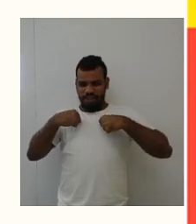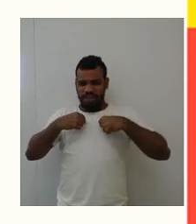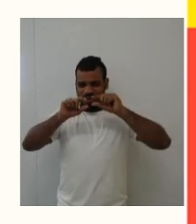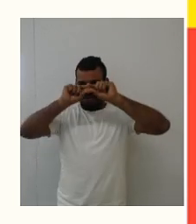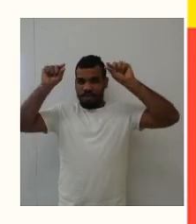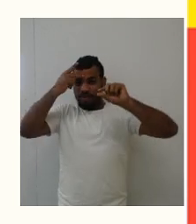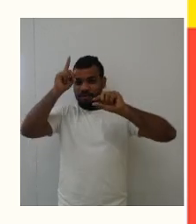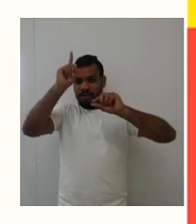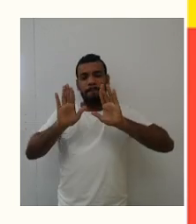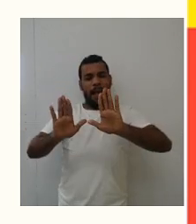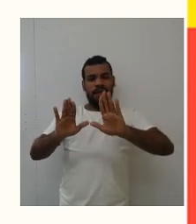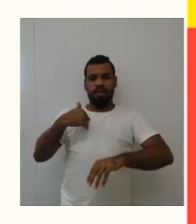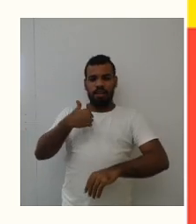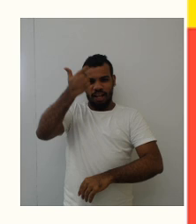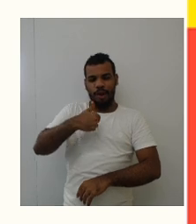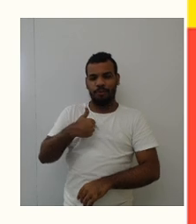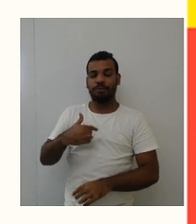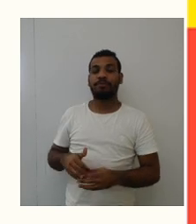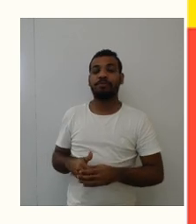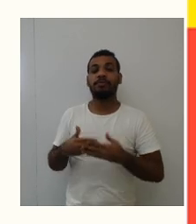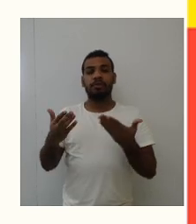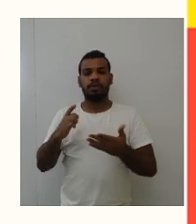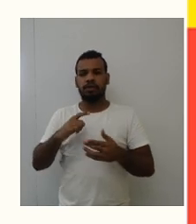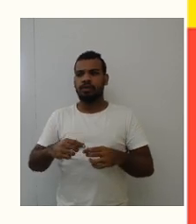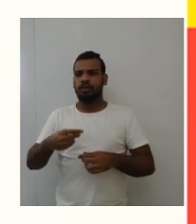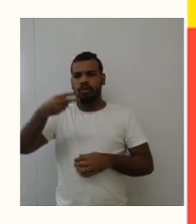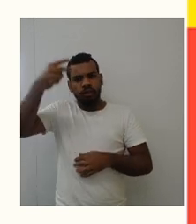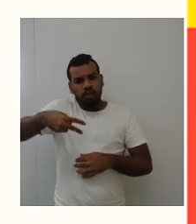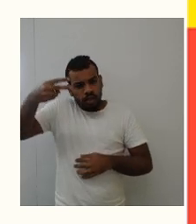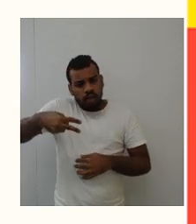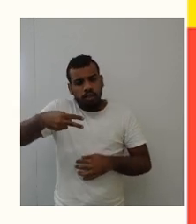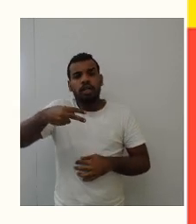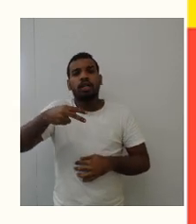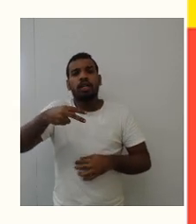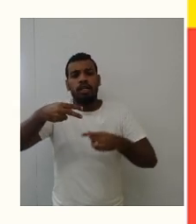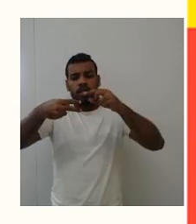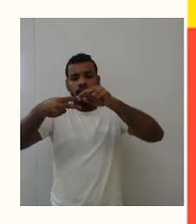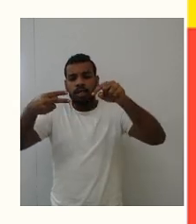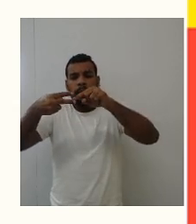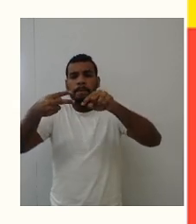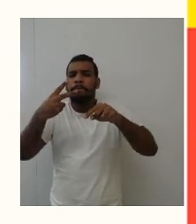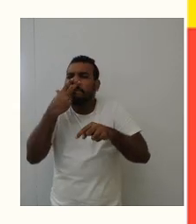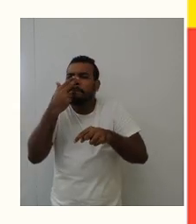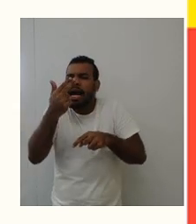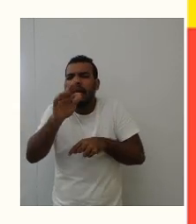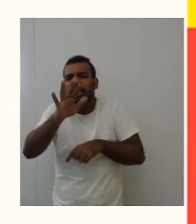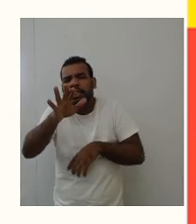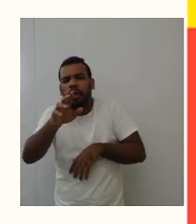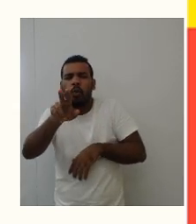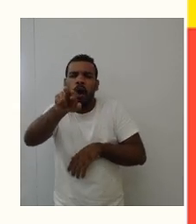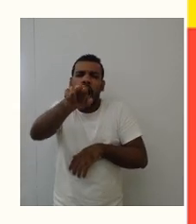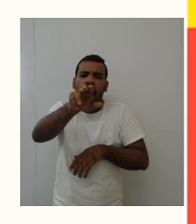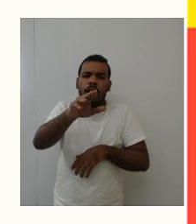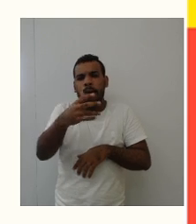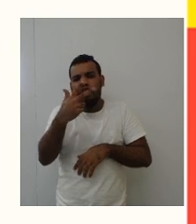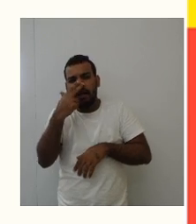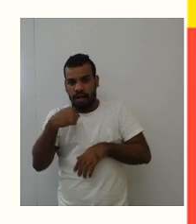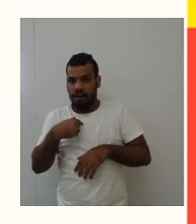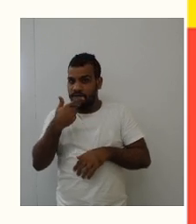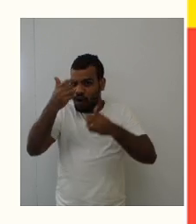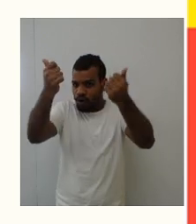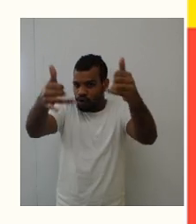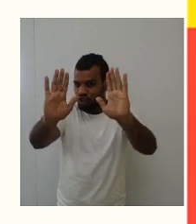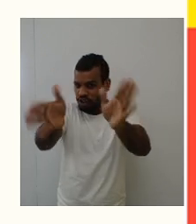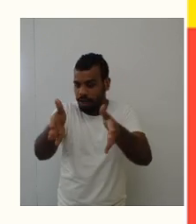certo? Veja que nos dois casos, ambas as conjunções expressam ideias aparentemente similares. Isso é verdade, a gente falou sobre